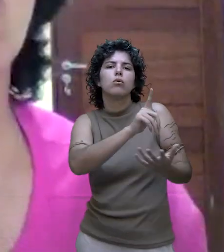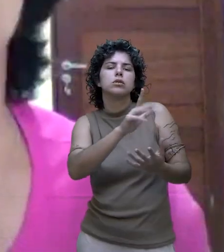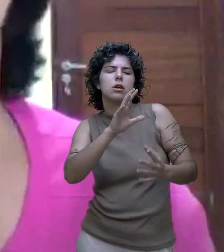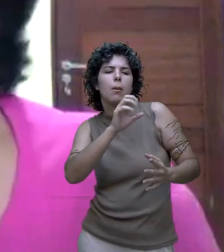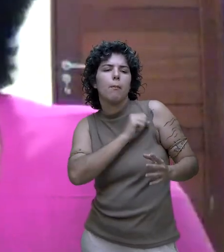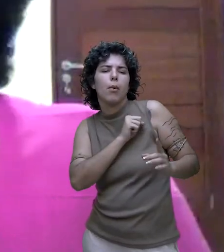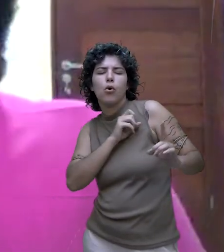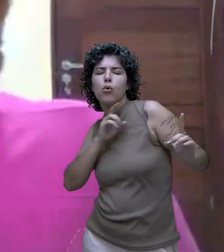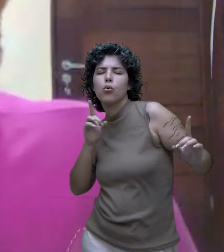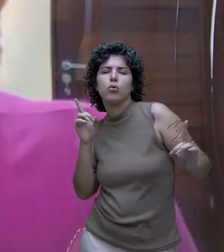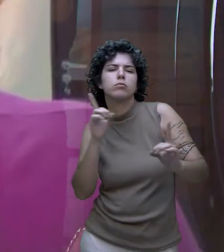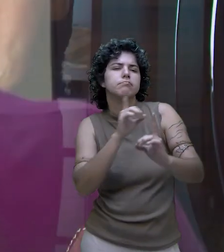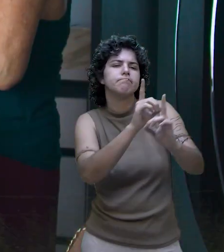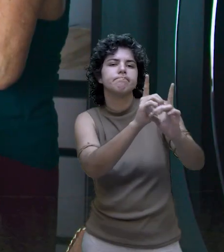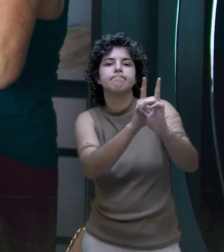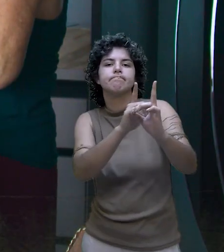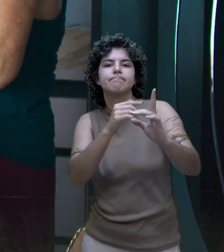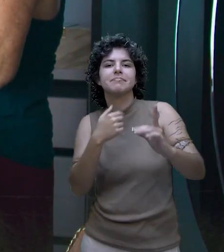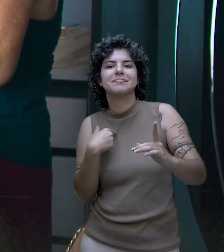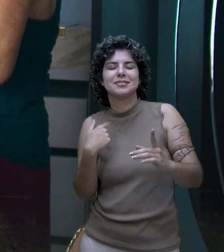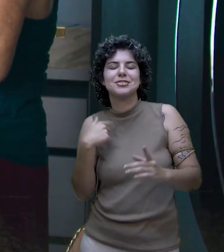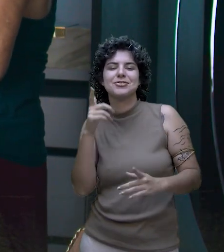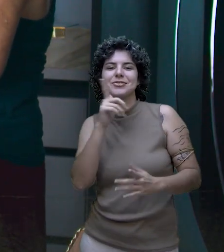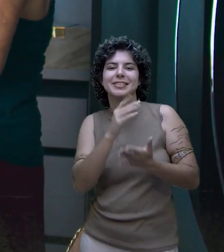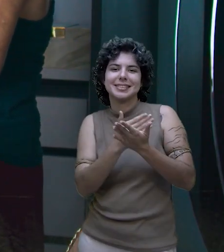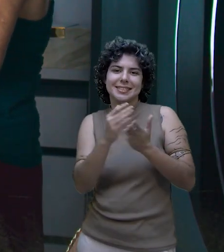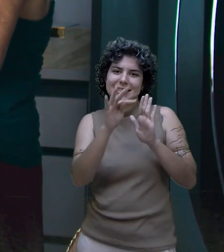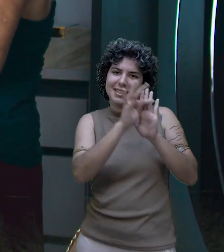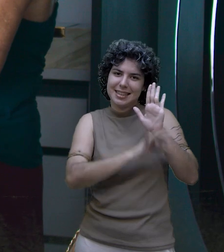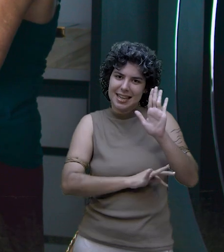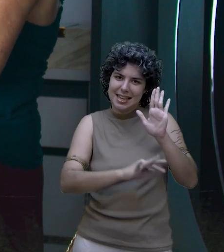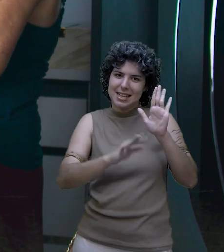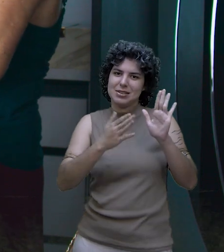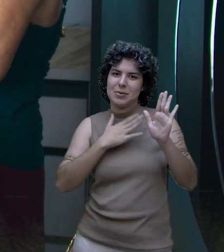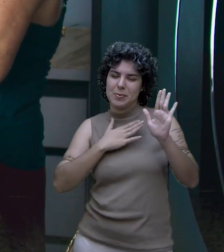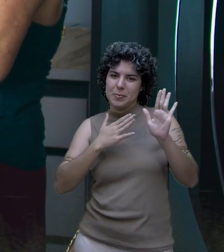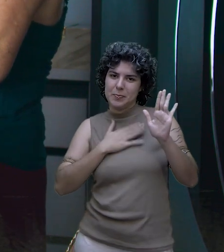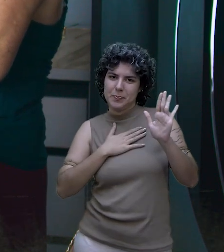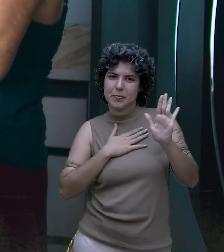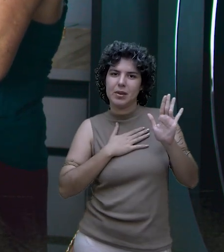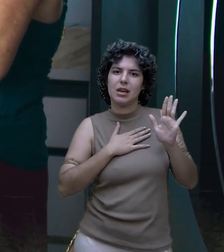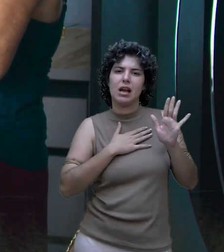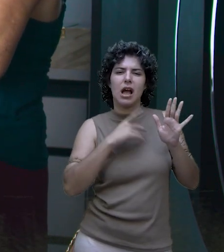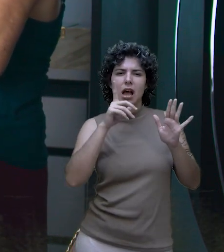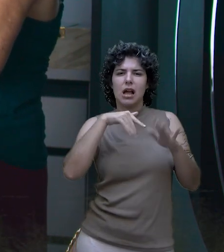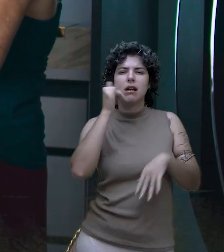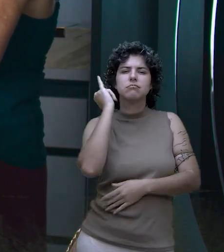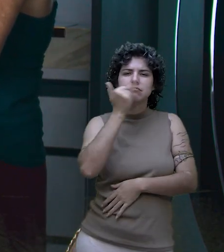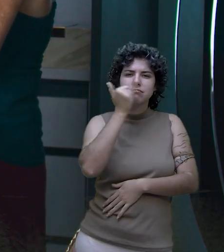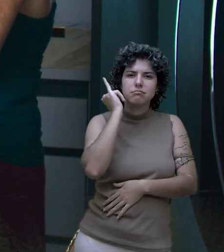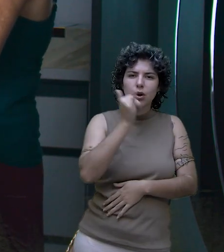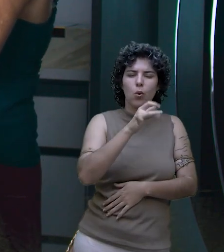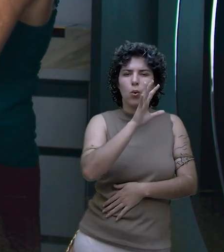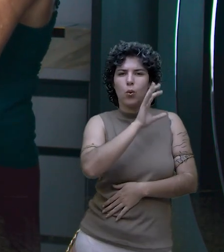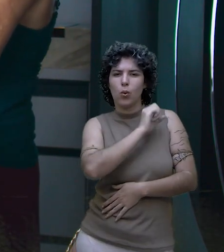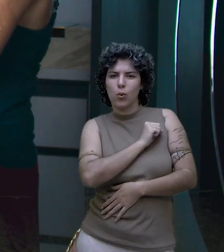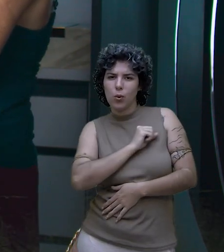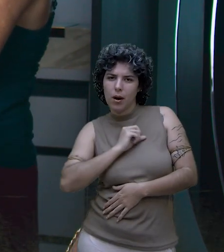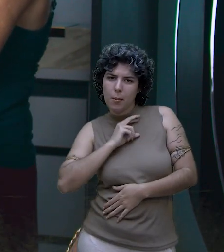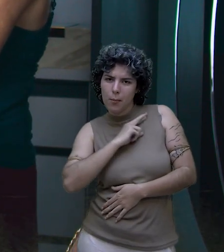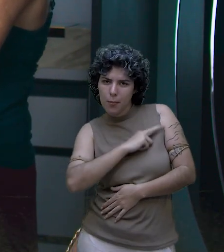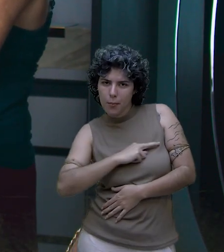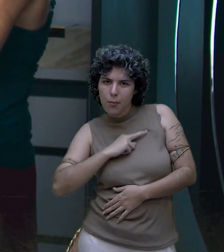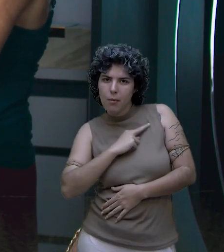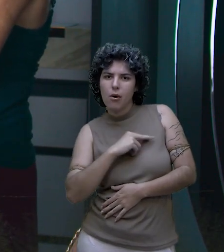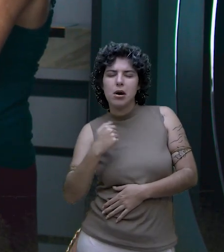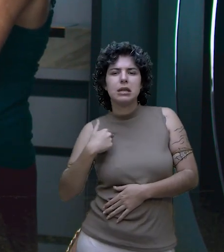de amor. E aí também juntei com uma história que em 2010 eu estava lendo um livro e também aquele livro me encantou.